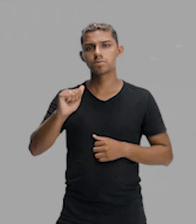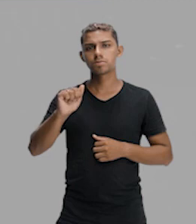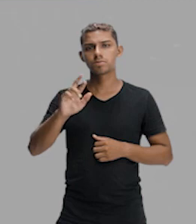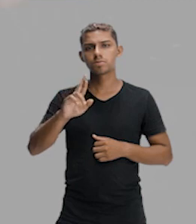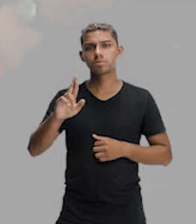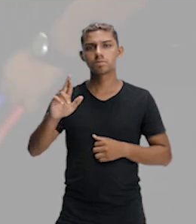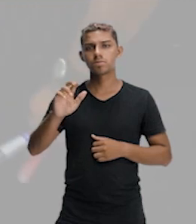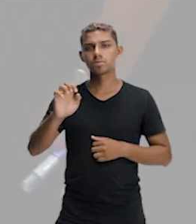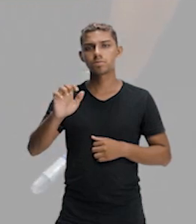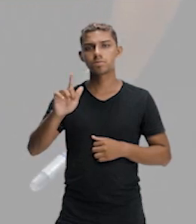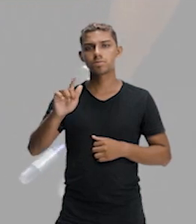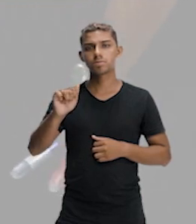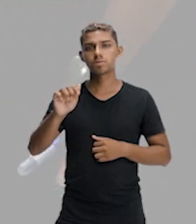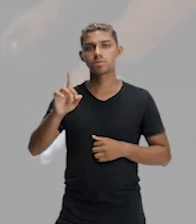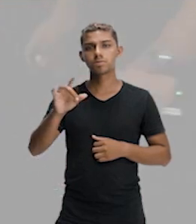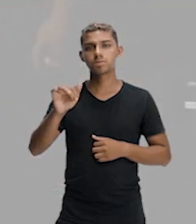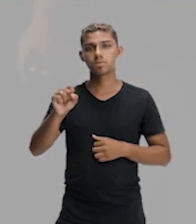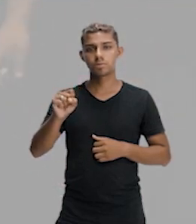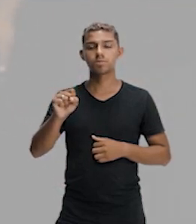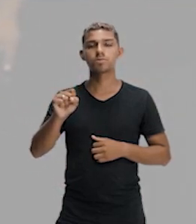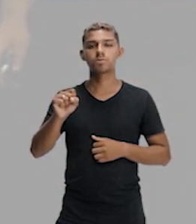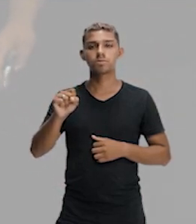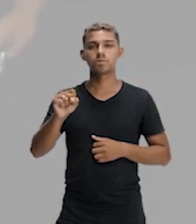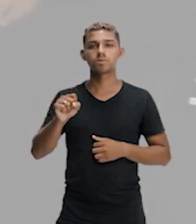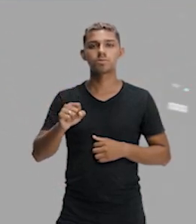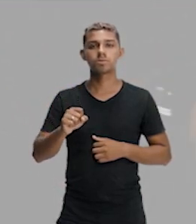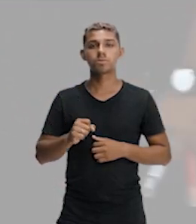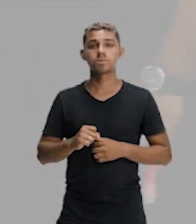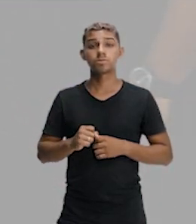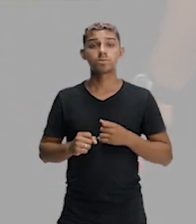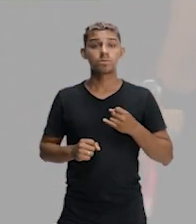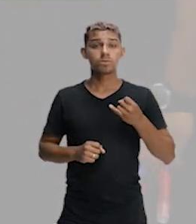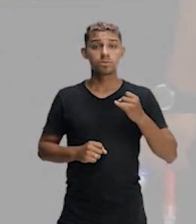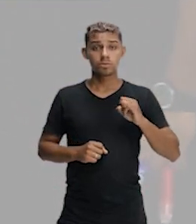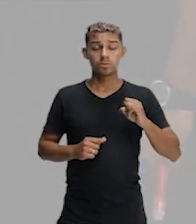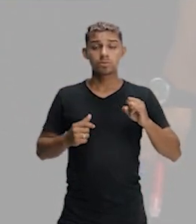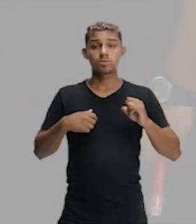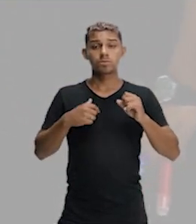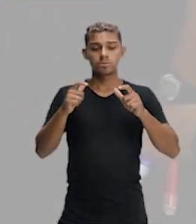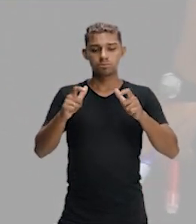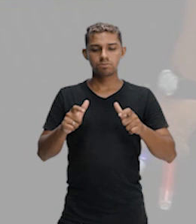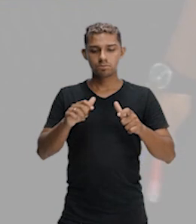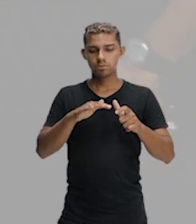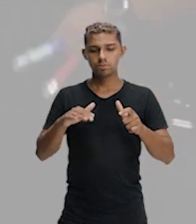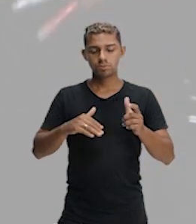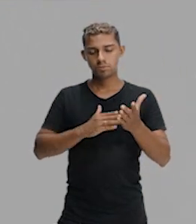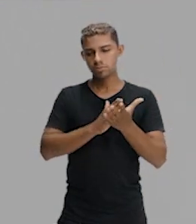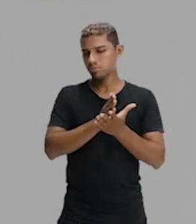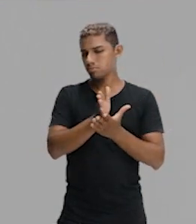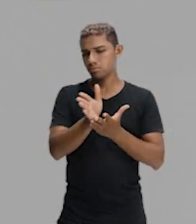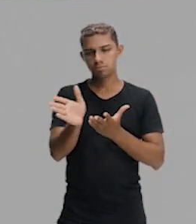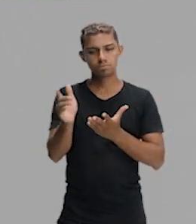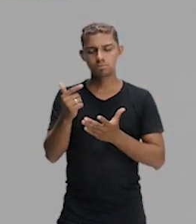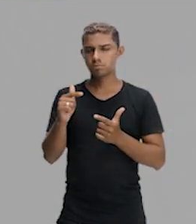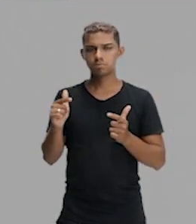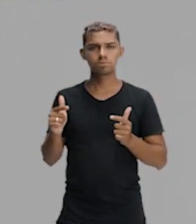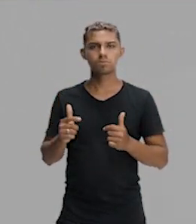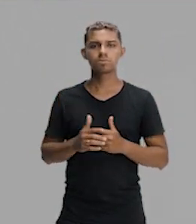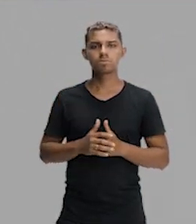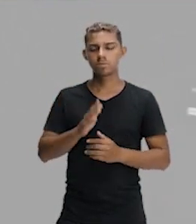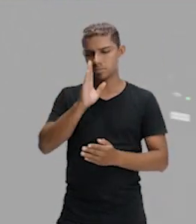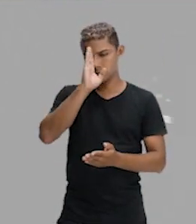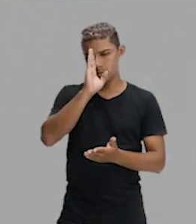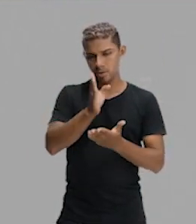de tinta e ela está descarregada. Quando ela passar pelo campo, ela não sofre desvio, ela passa direto.